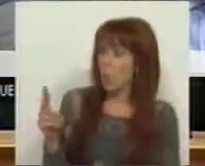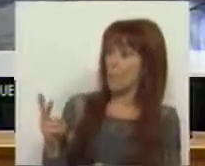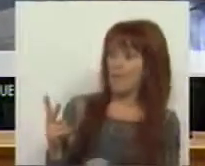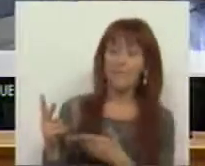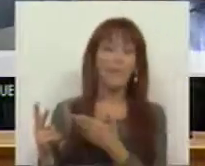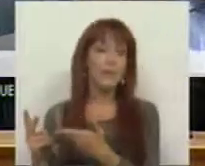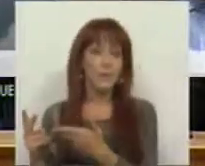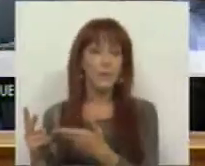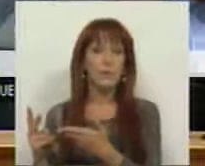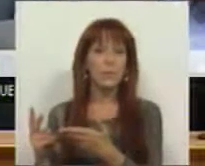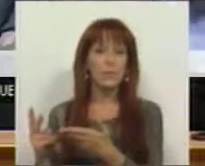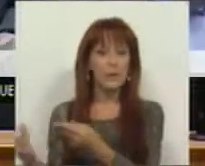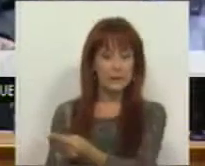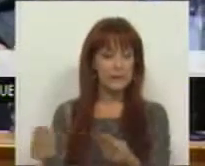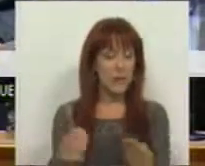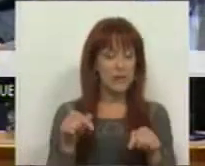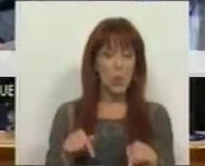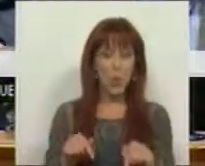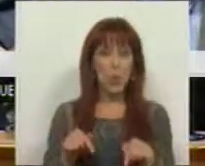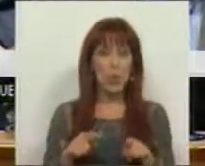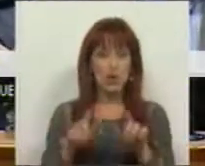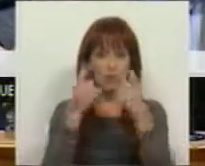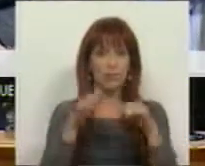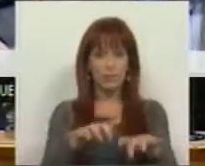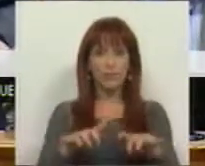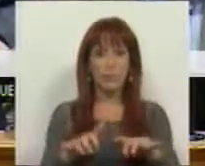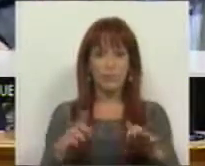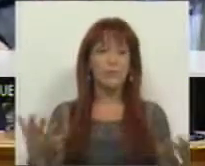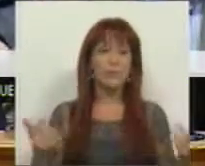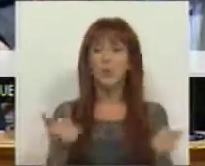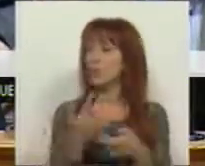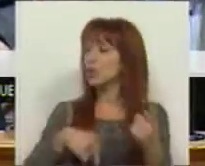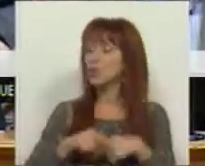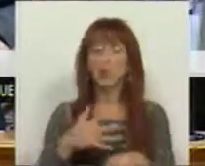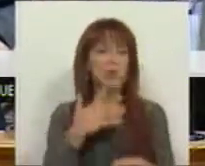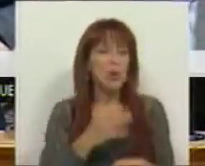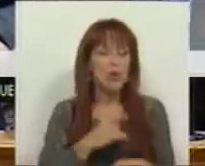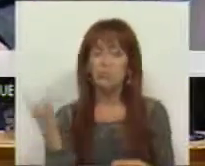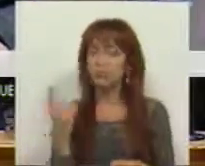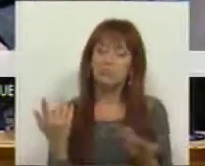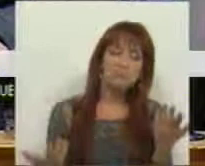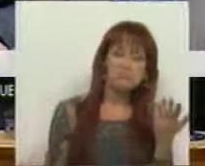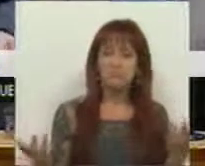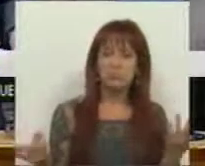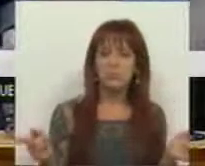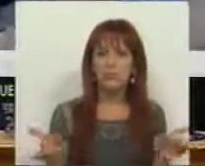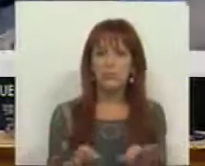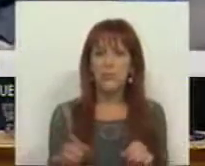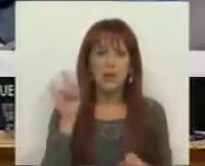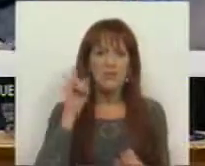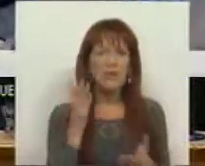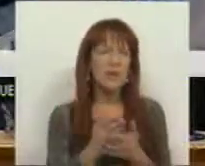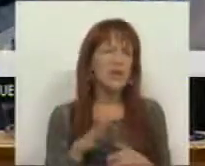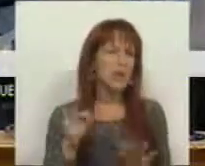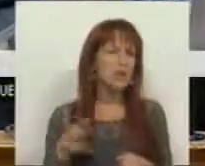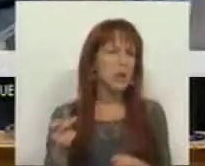aos Verdes traz hoje ao plenário. Todos nós, de uma forma ou de outra, até sobretudo